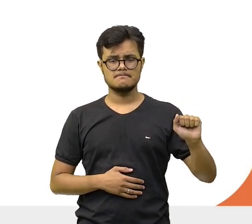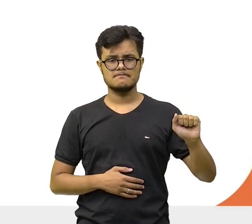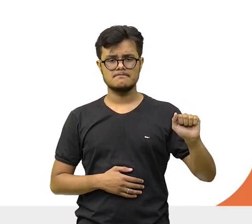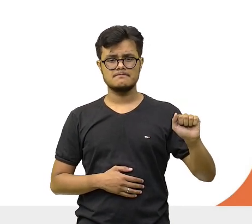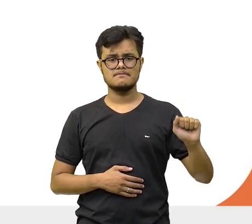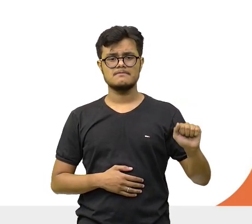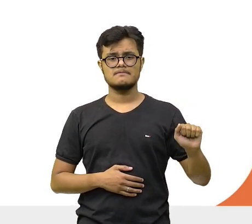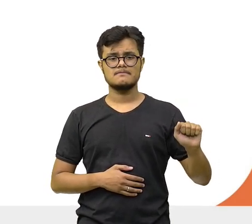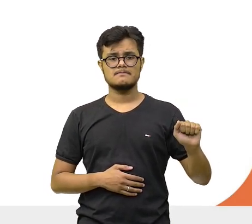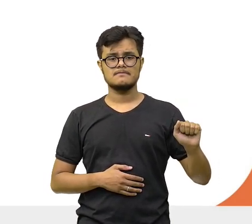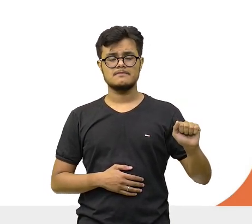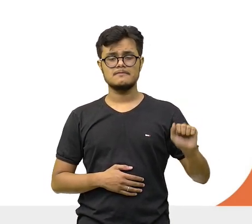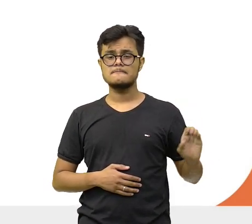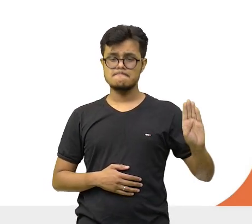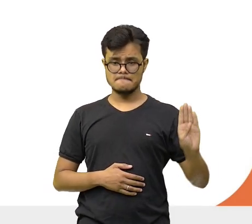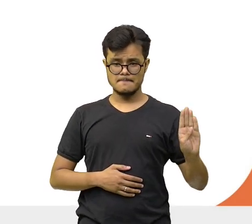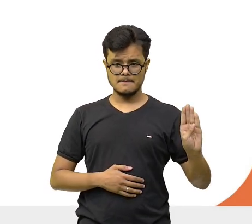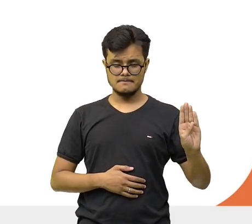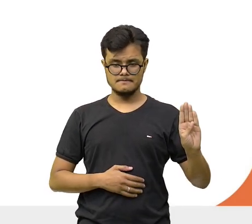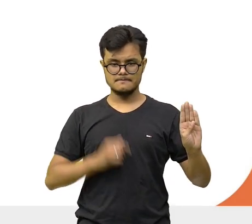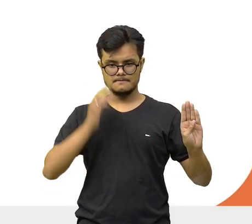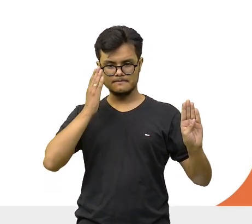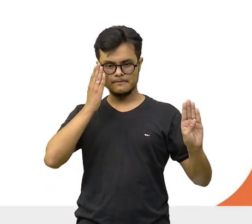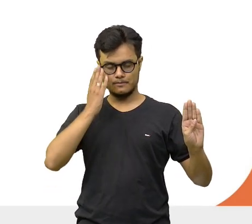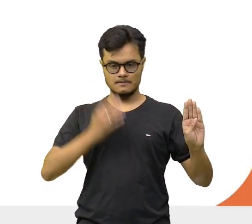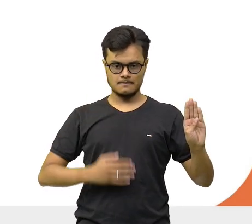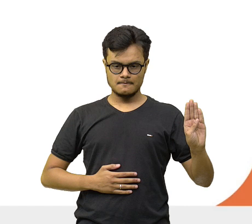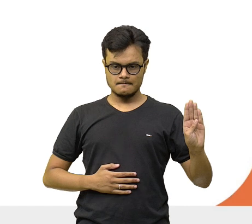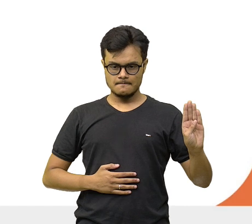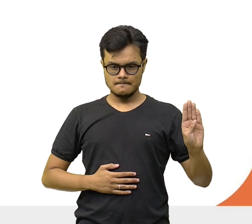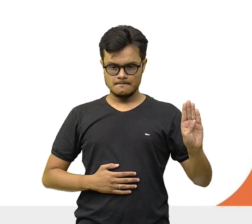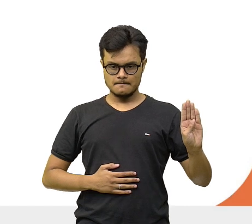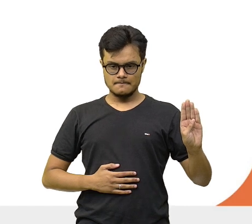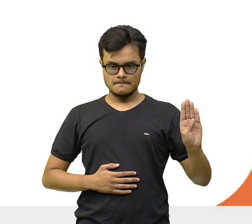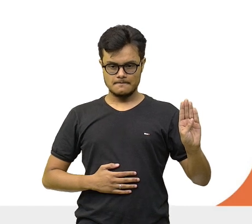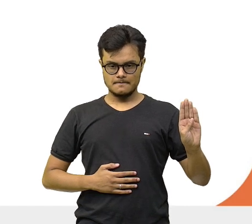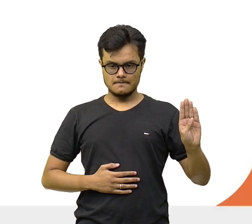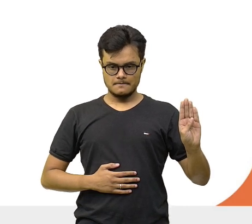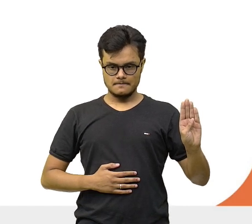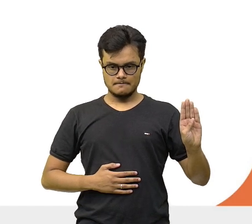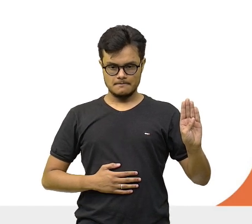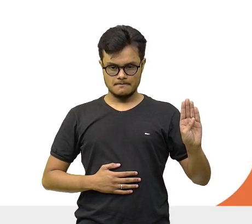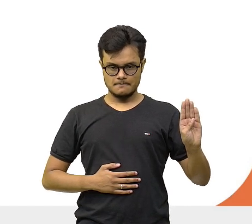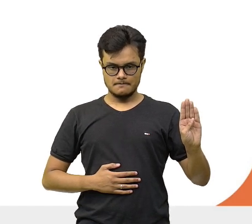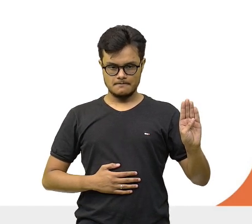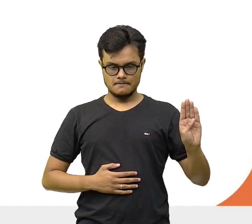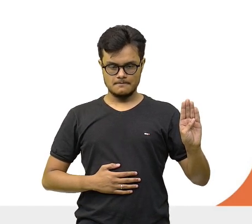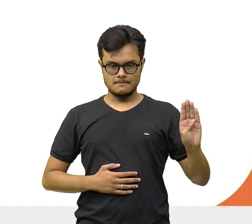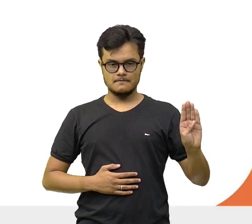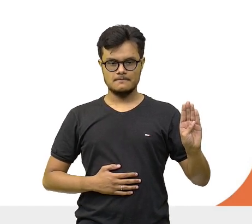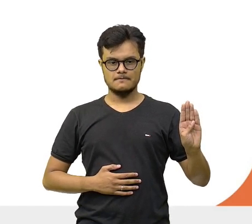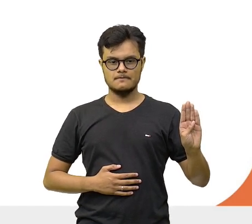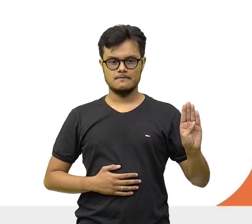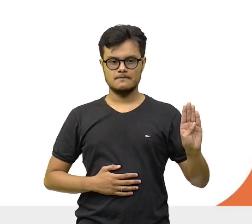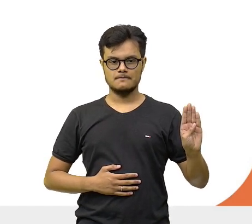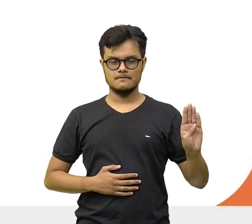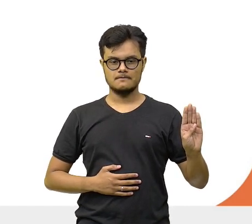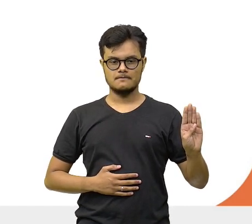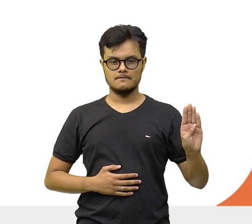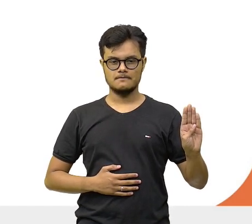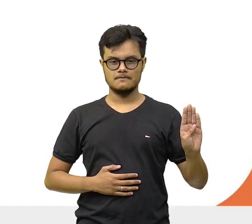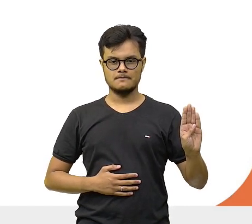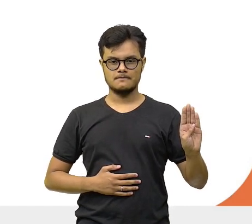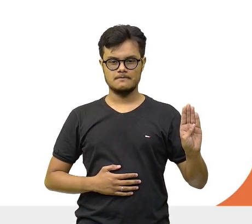joules. Letra B, Q quente 340 joules, trabalho 610 joules, Q